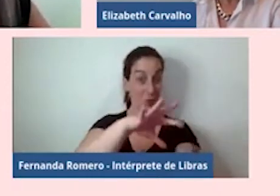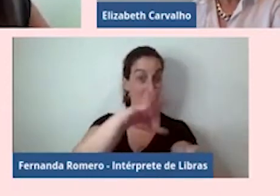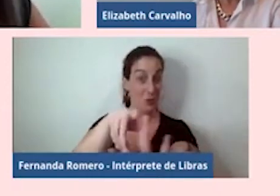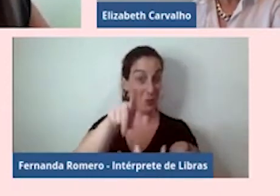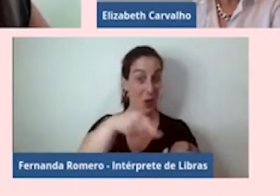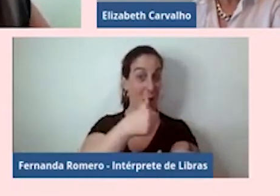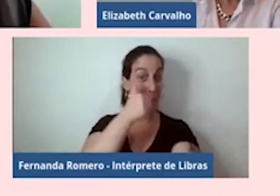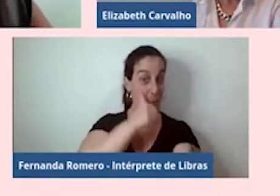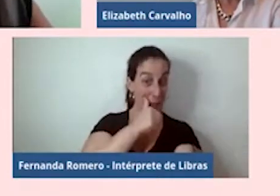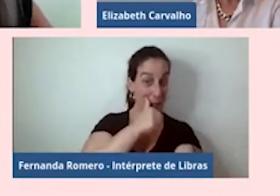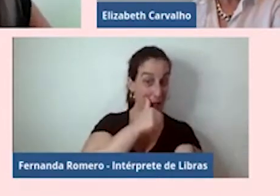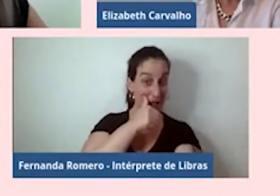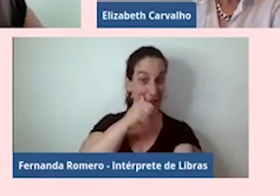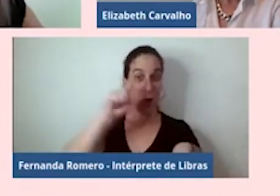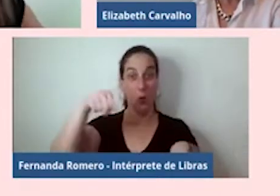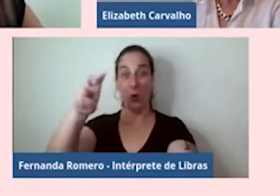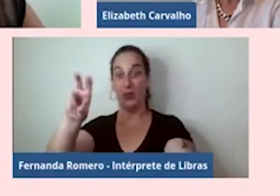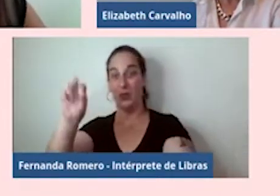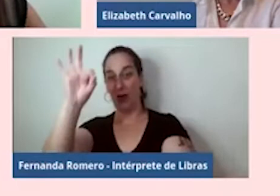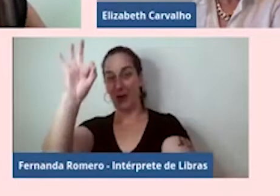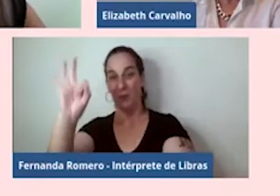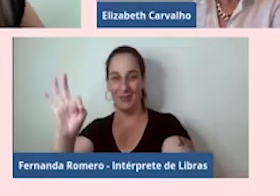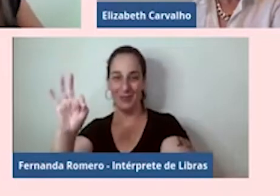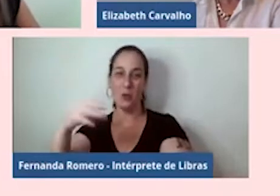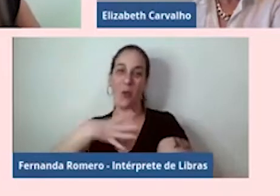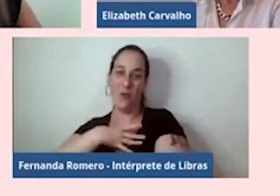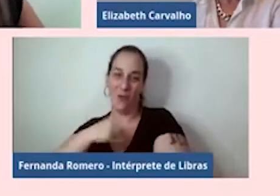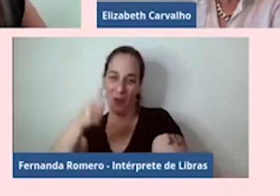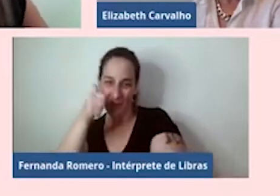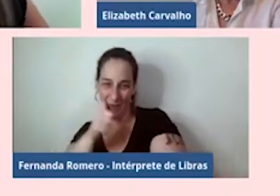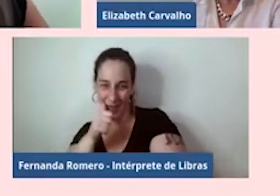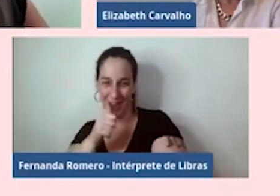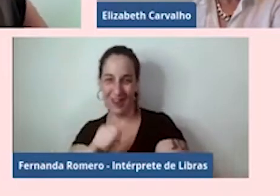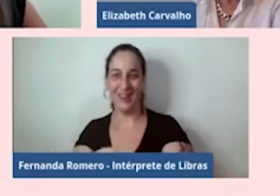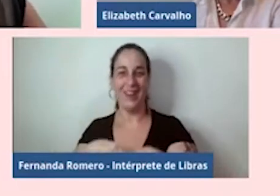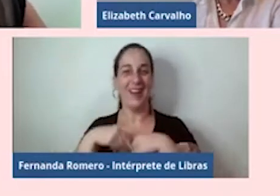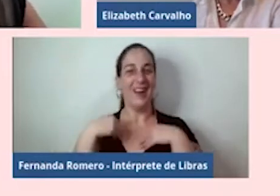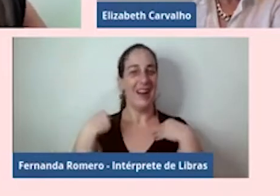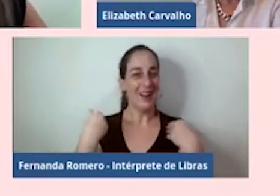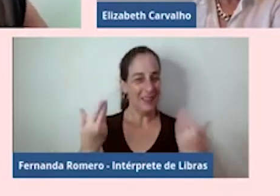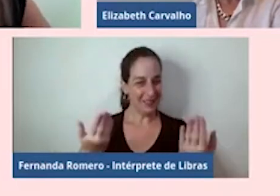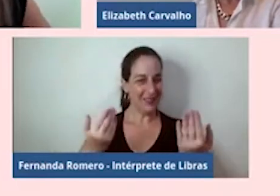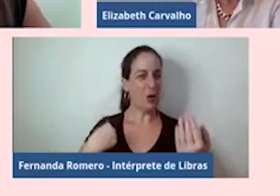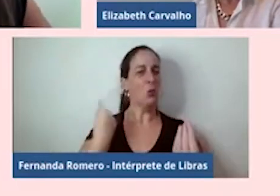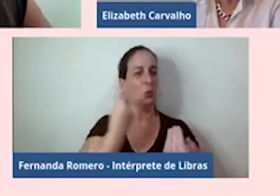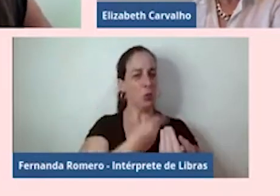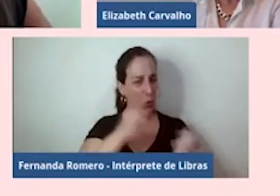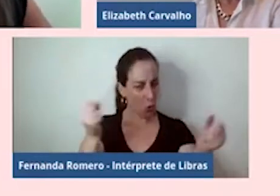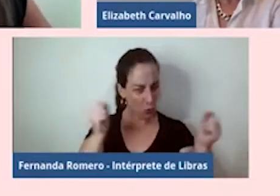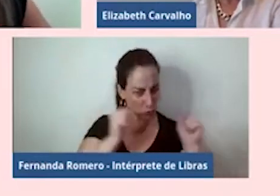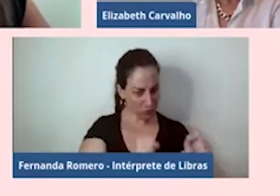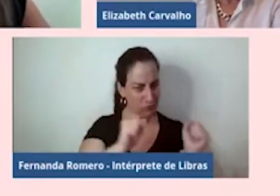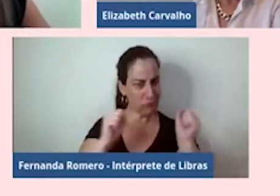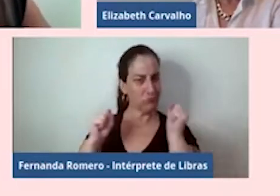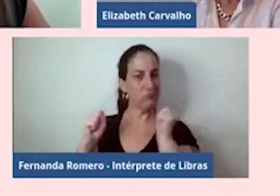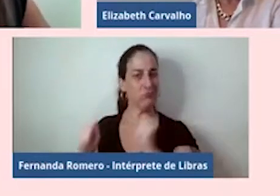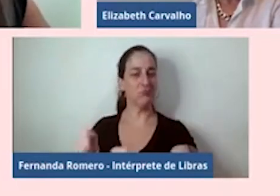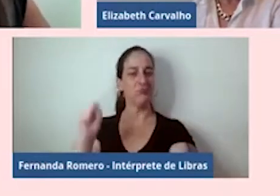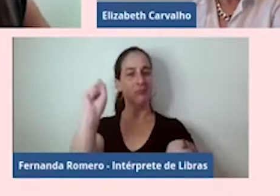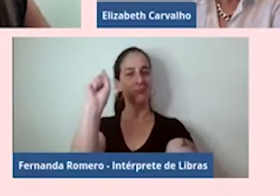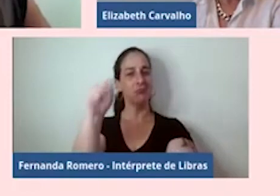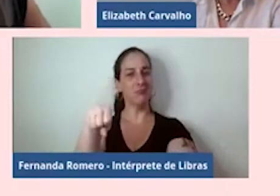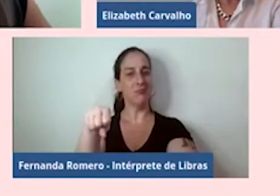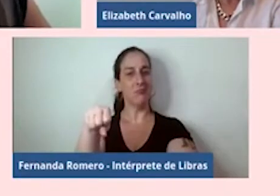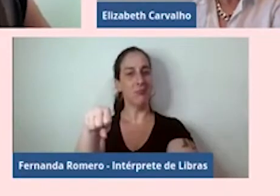50% elas geraram, né? Então, são filhos delas. Então, nós somos mulheres poderosas, e poderosas, seja